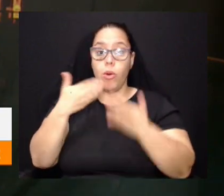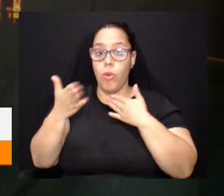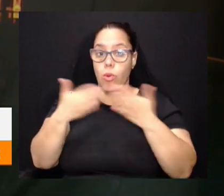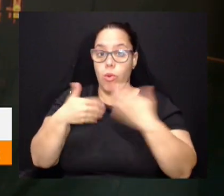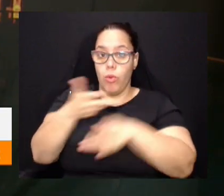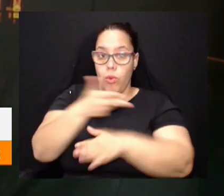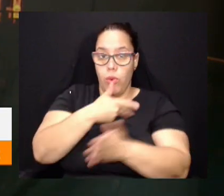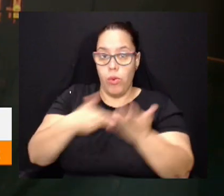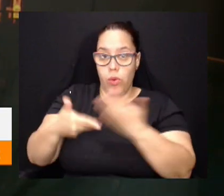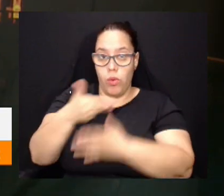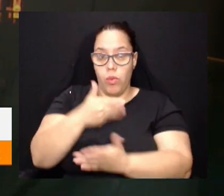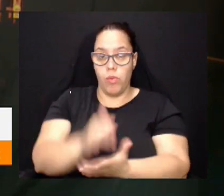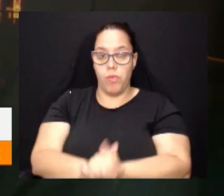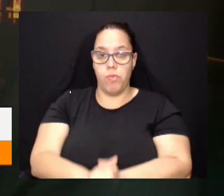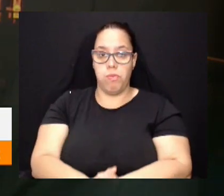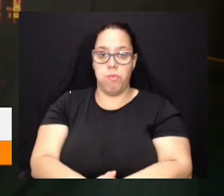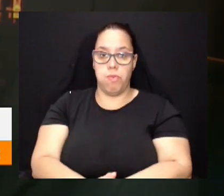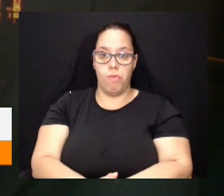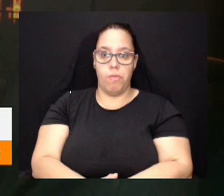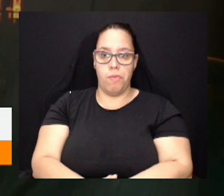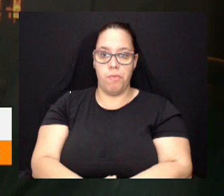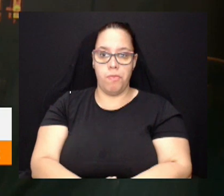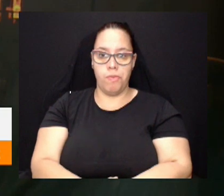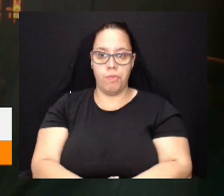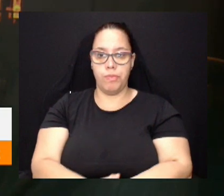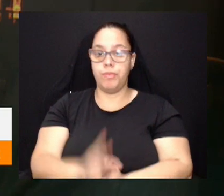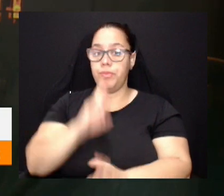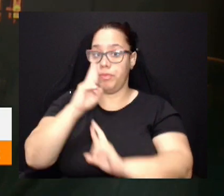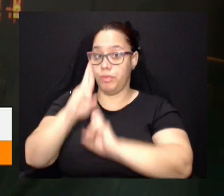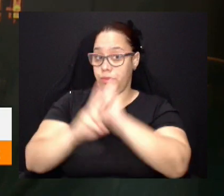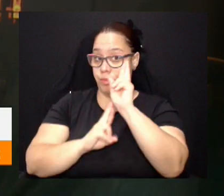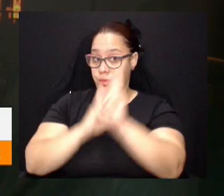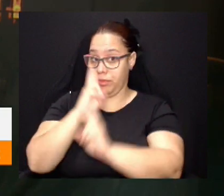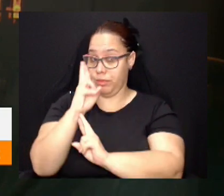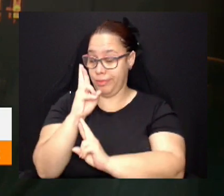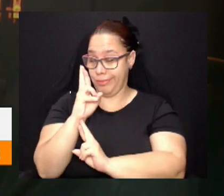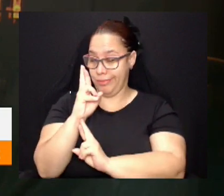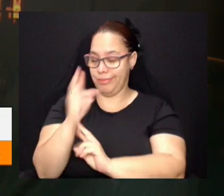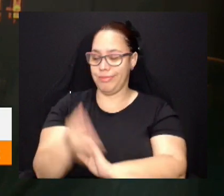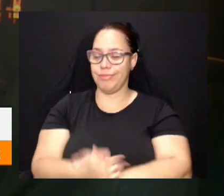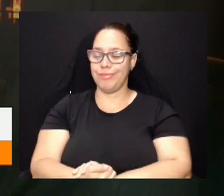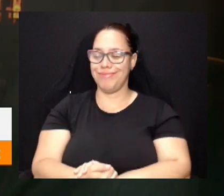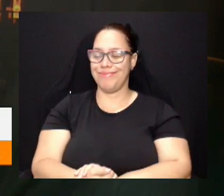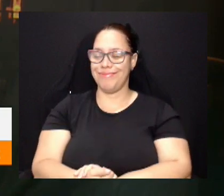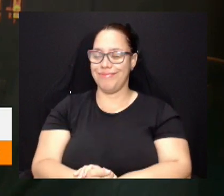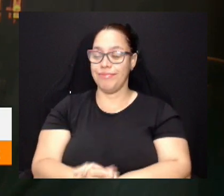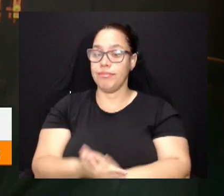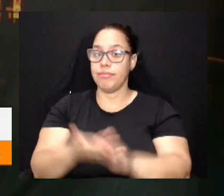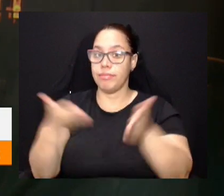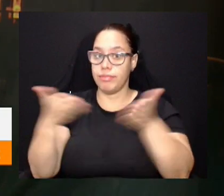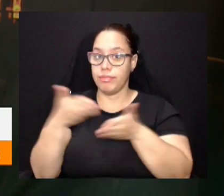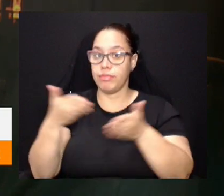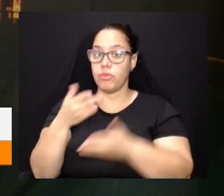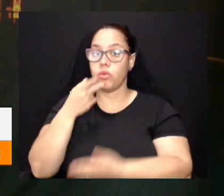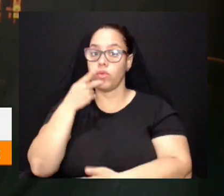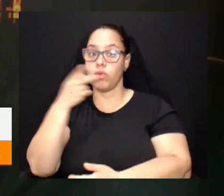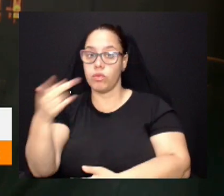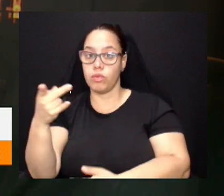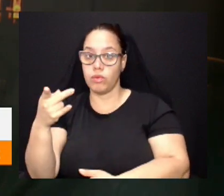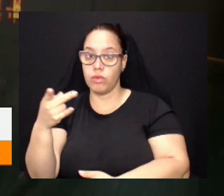outro lado, que os nossos convidados vão responder a sua pergunta, tá bom? Agora, quando a gente fala de amor,